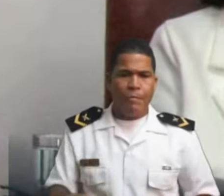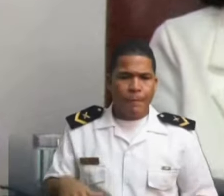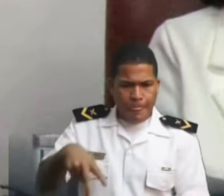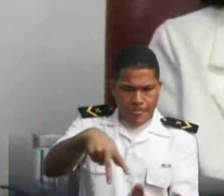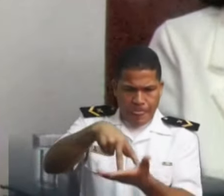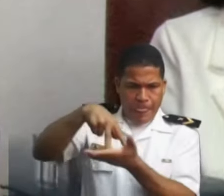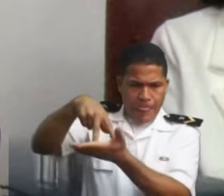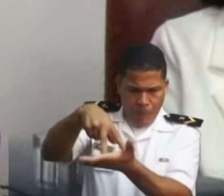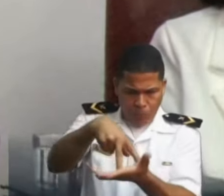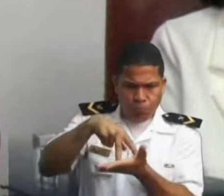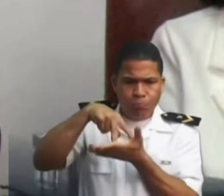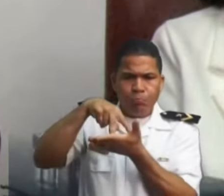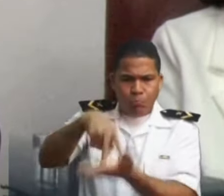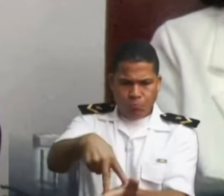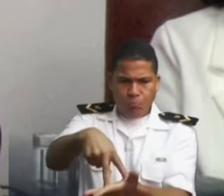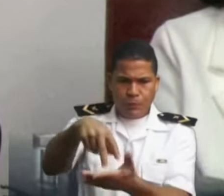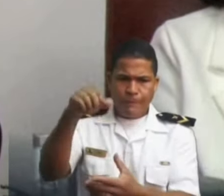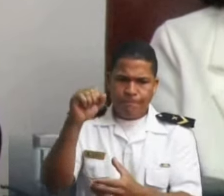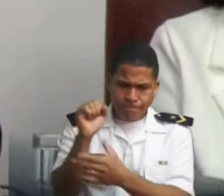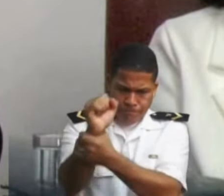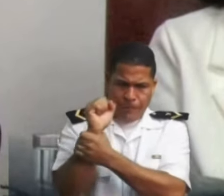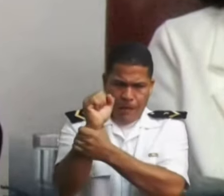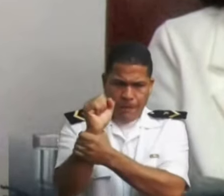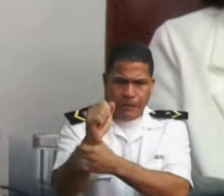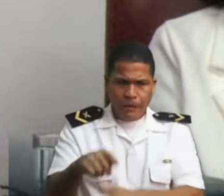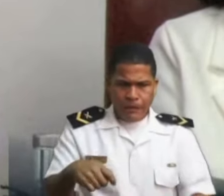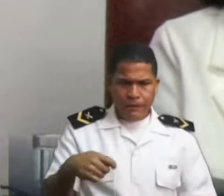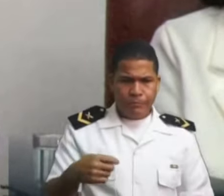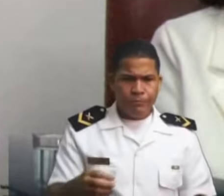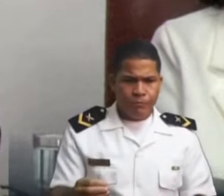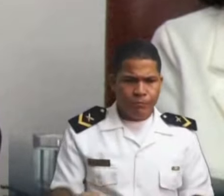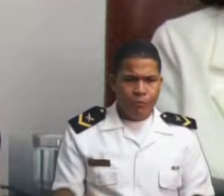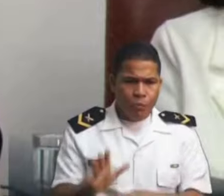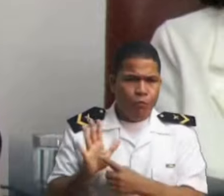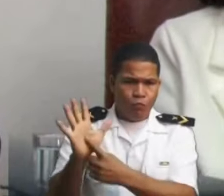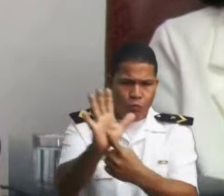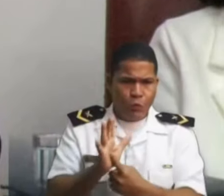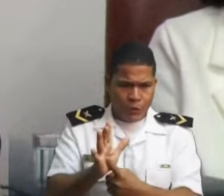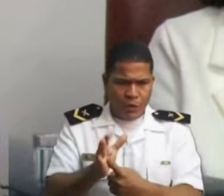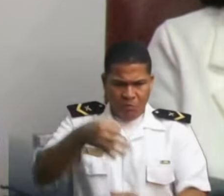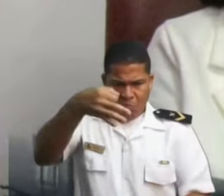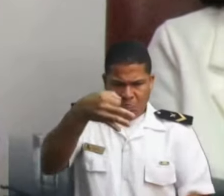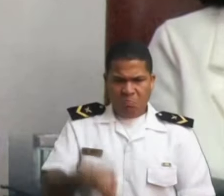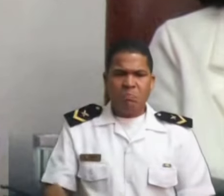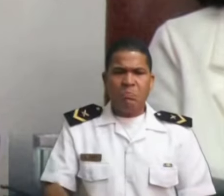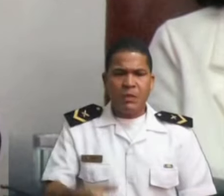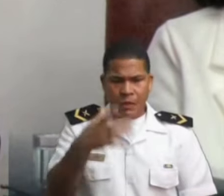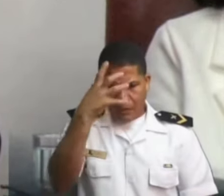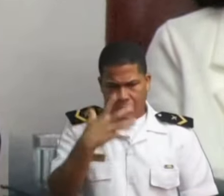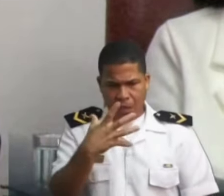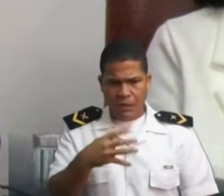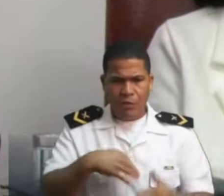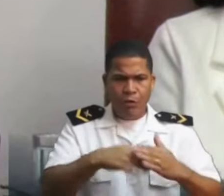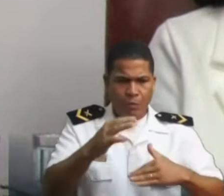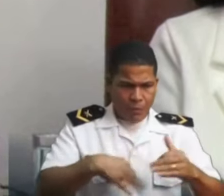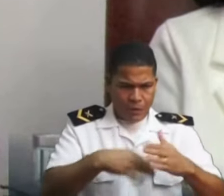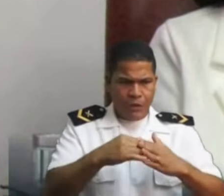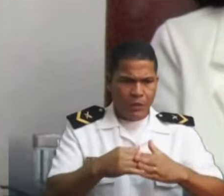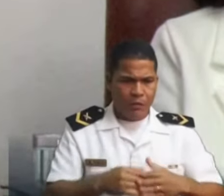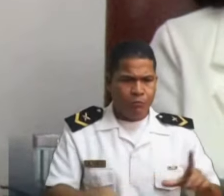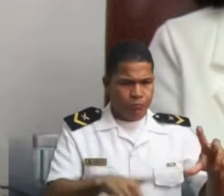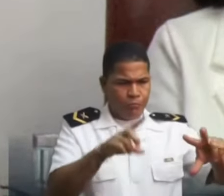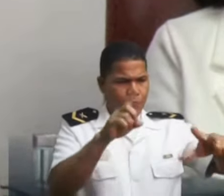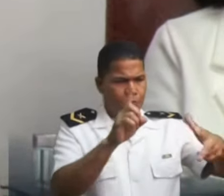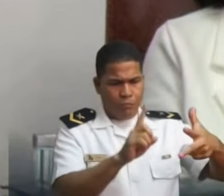Temos que sustentar e dar credibilidade a essa capacidade. Nesta esteira, sigo